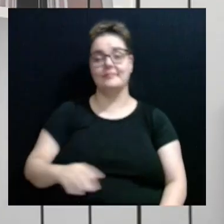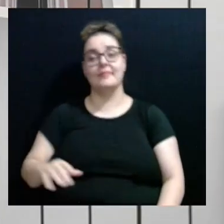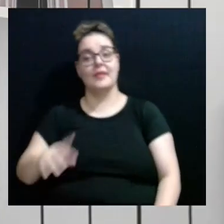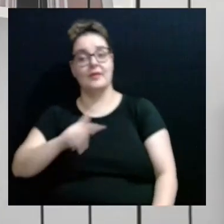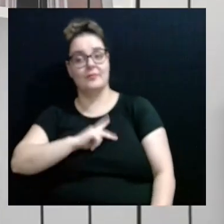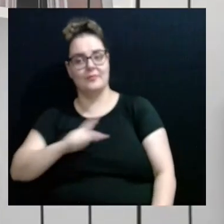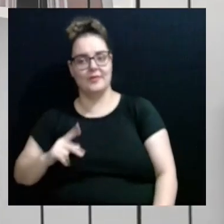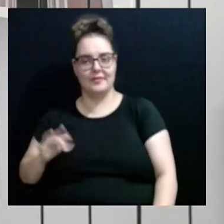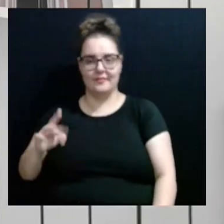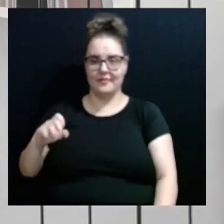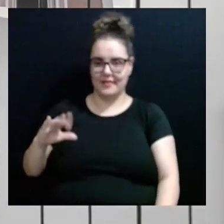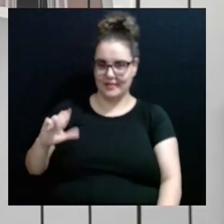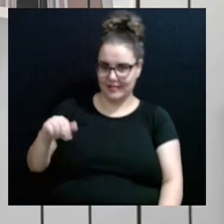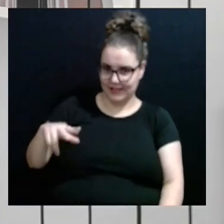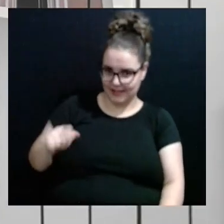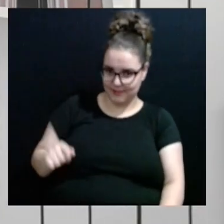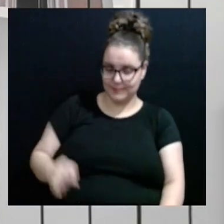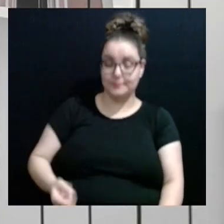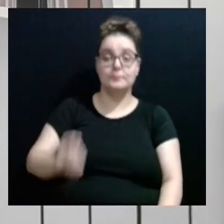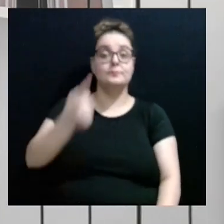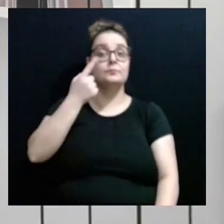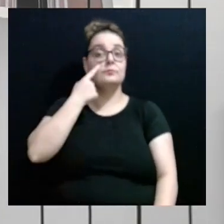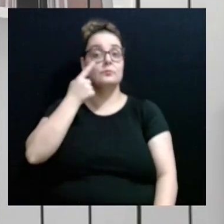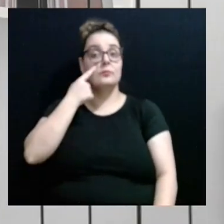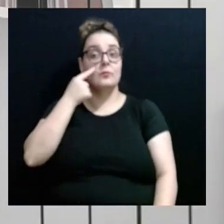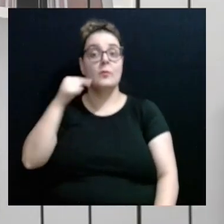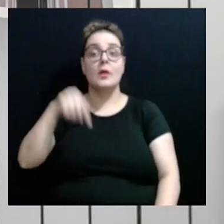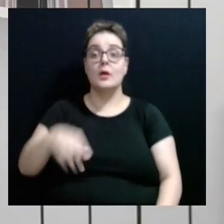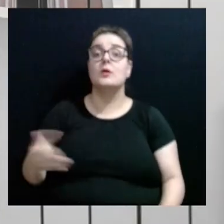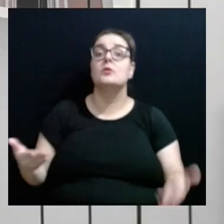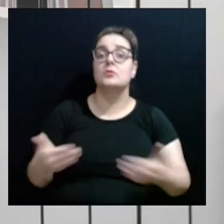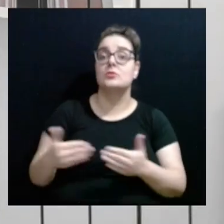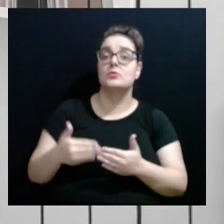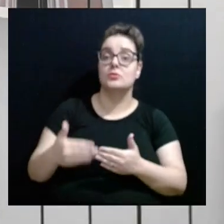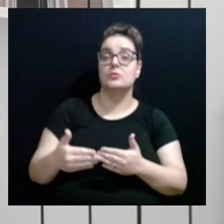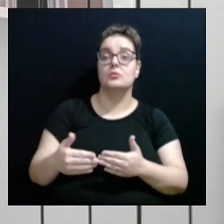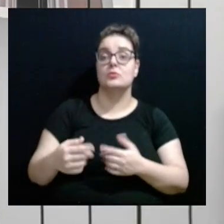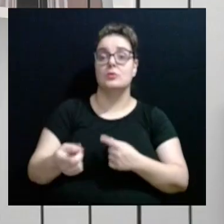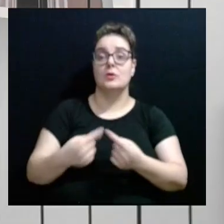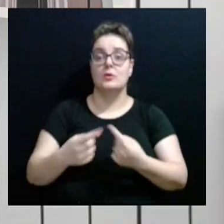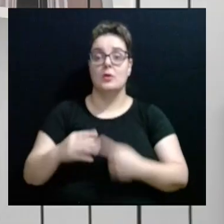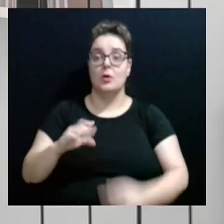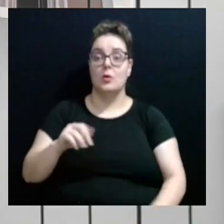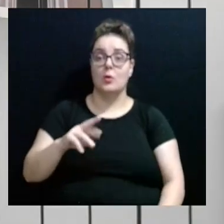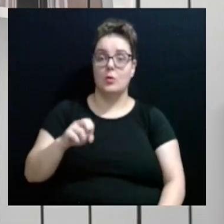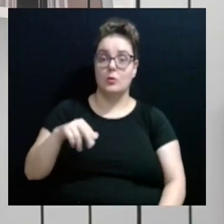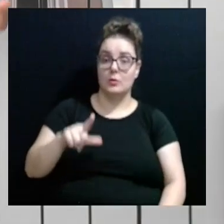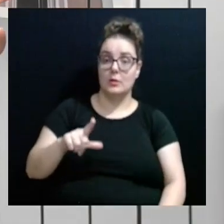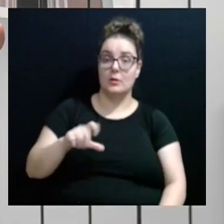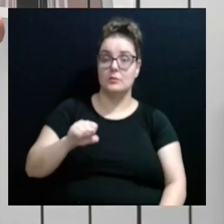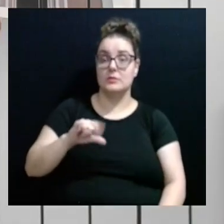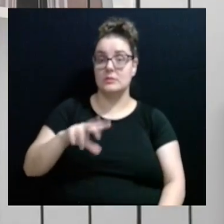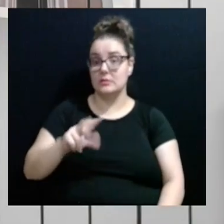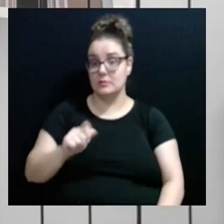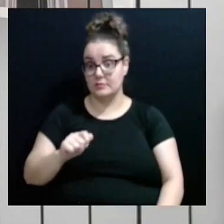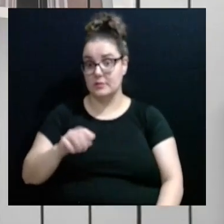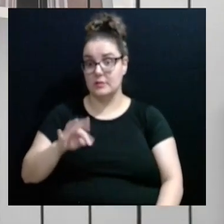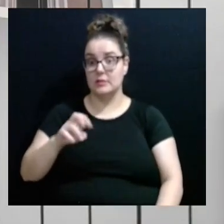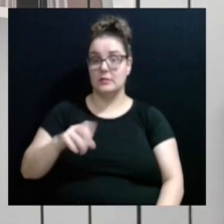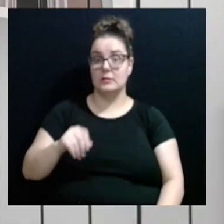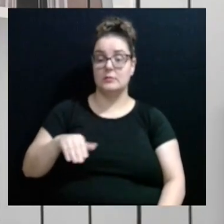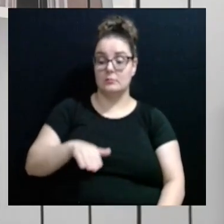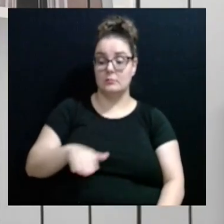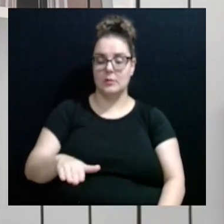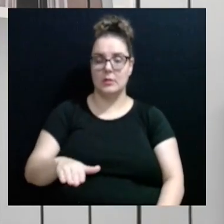Francana. E olha só, a partir de hoje, a Avenida Coronel Silva Teles, para estacionar o veículo, tem